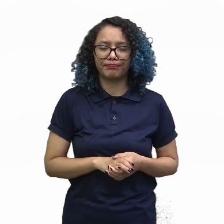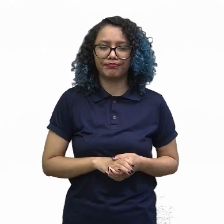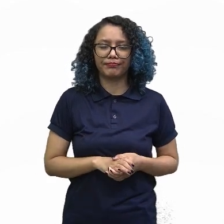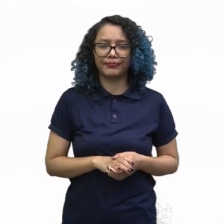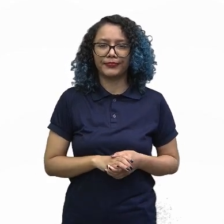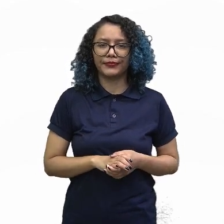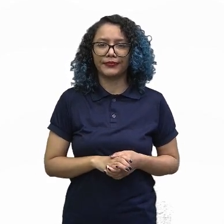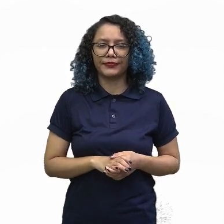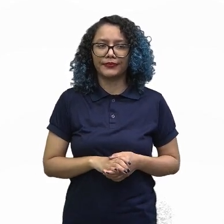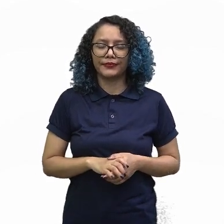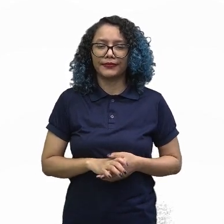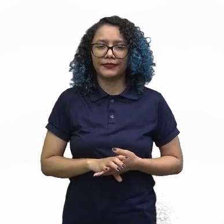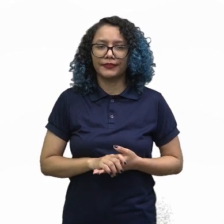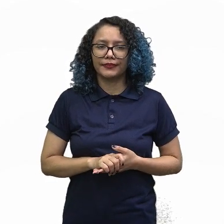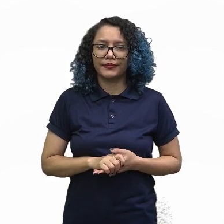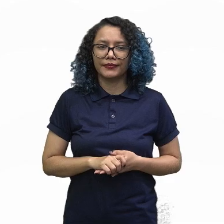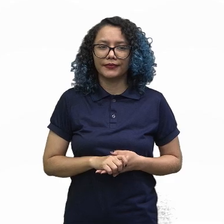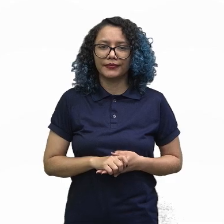processo